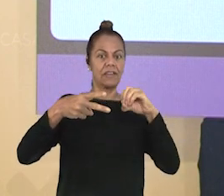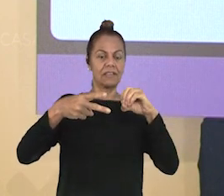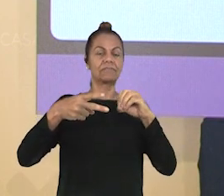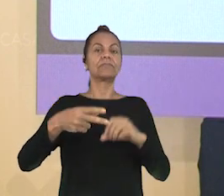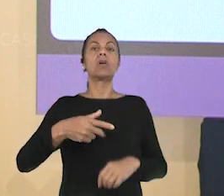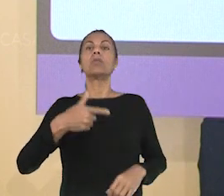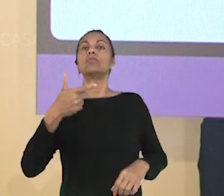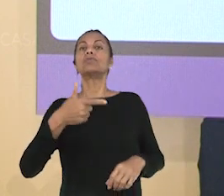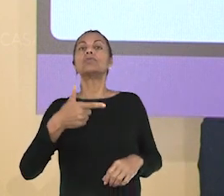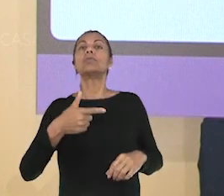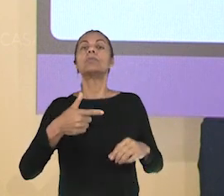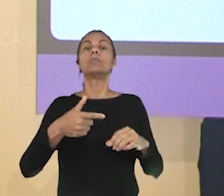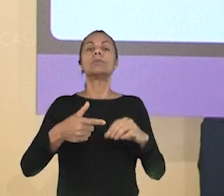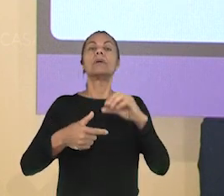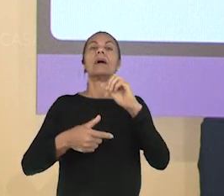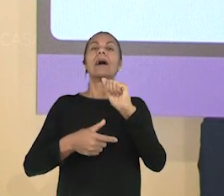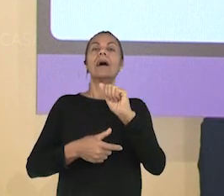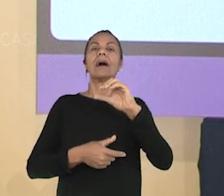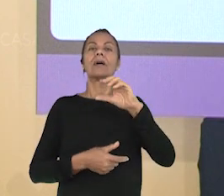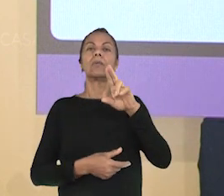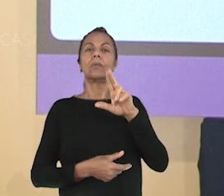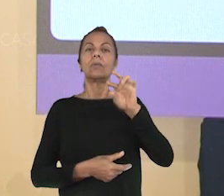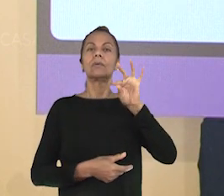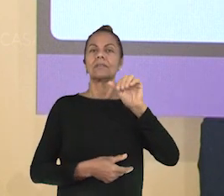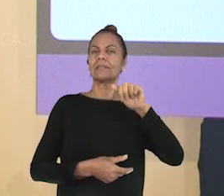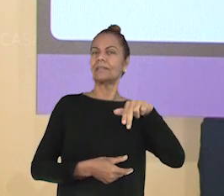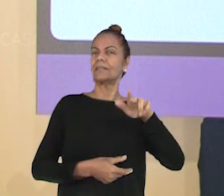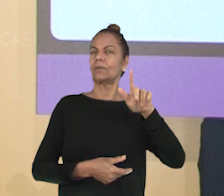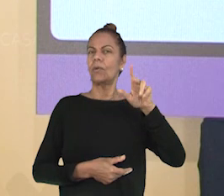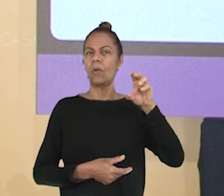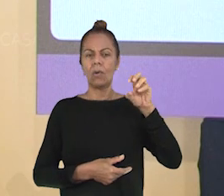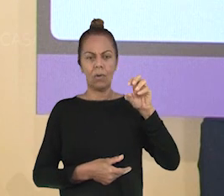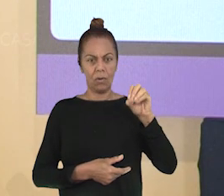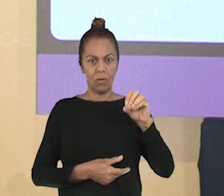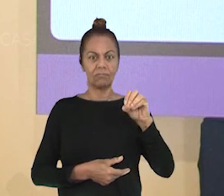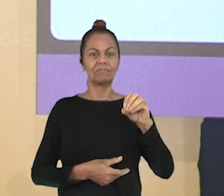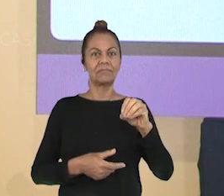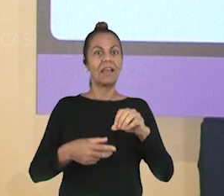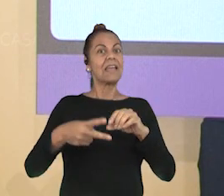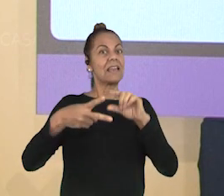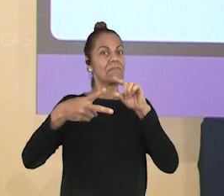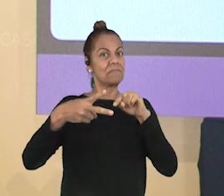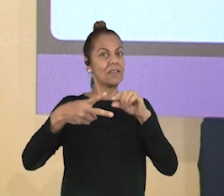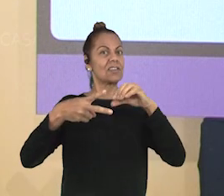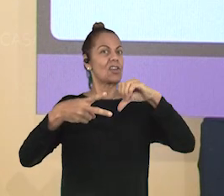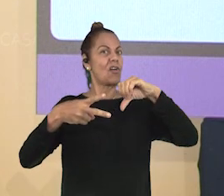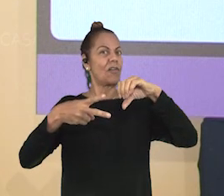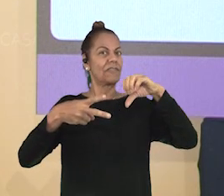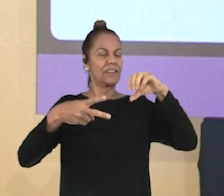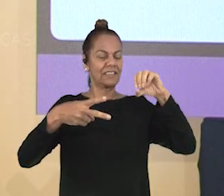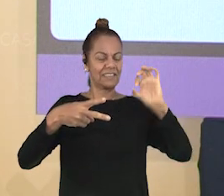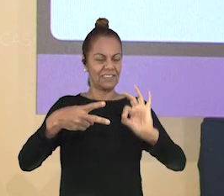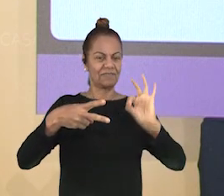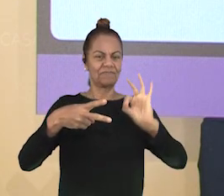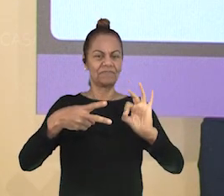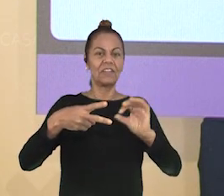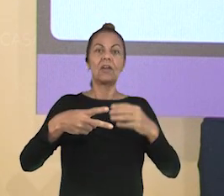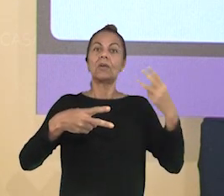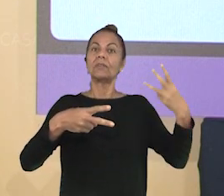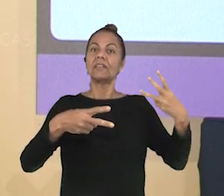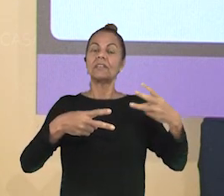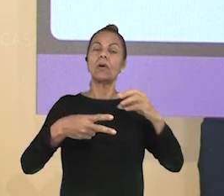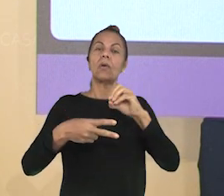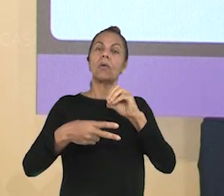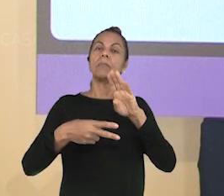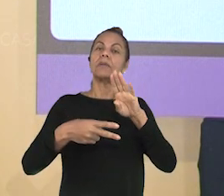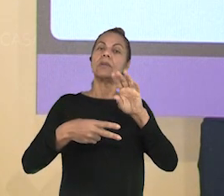um triângulo acutângulo, já que ele possui 3 ângulos menores que 90 graus. O terceiro é